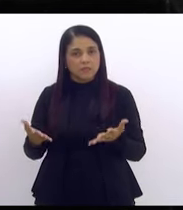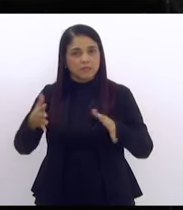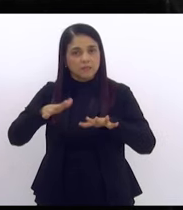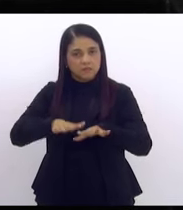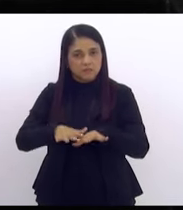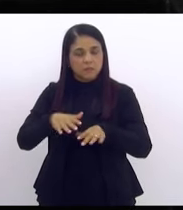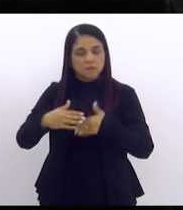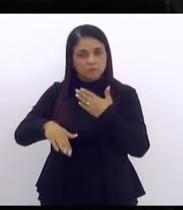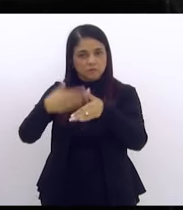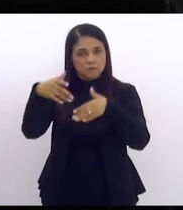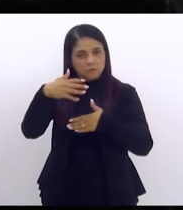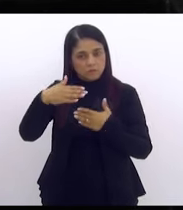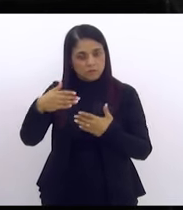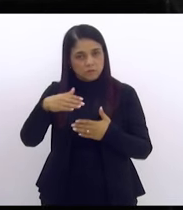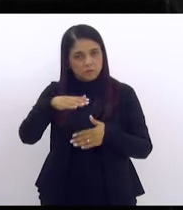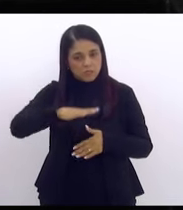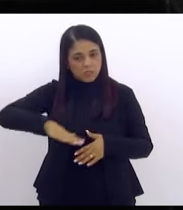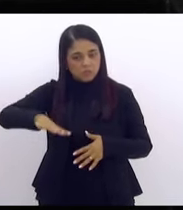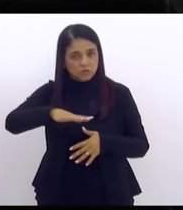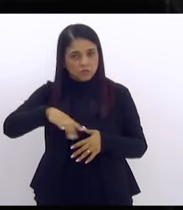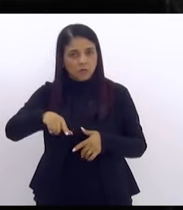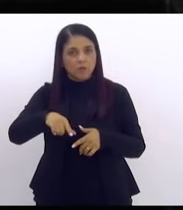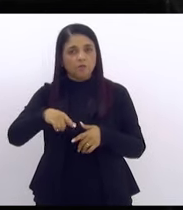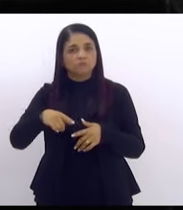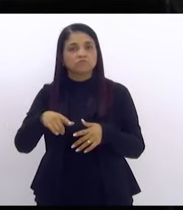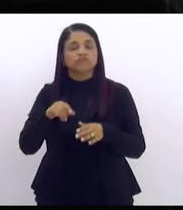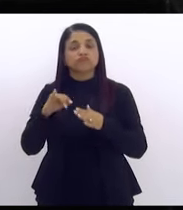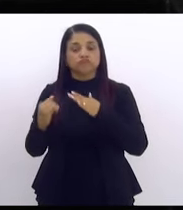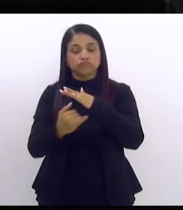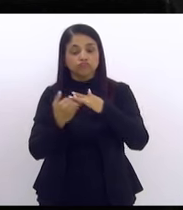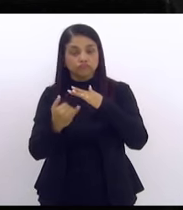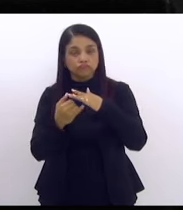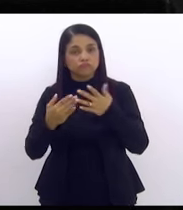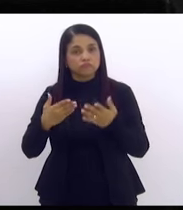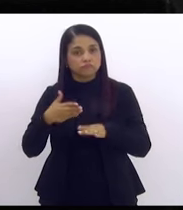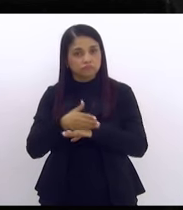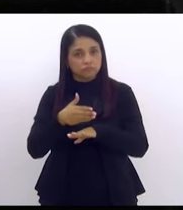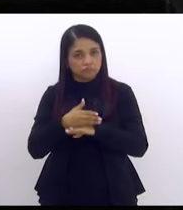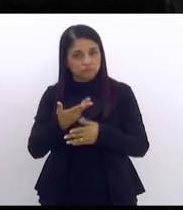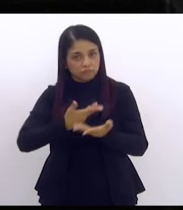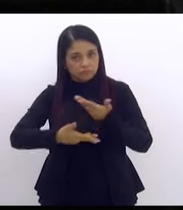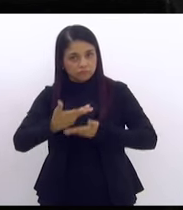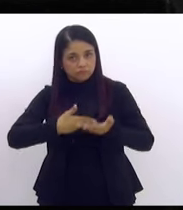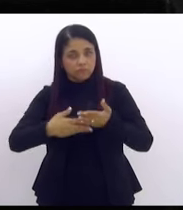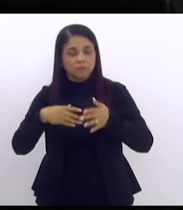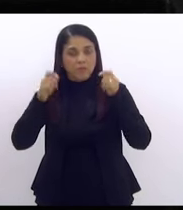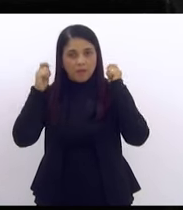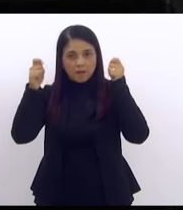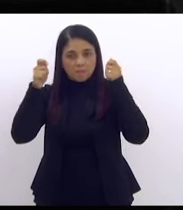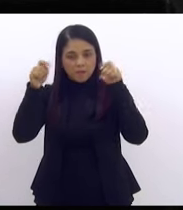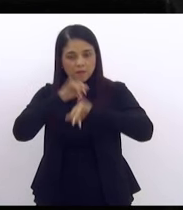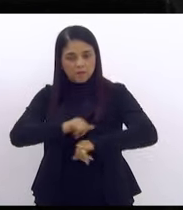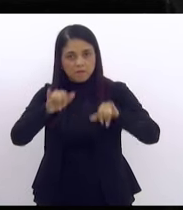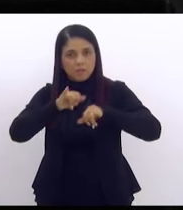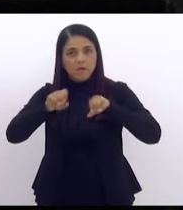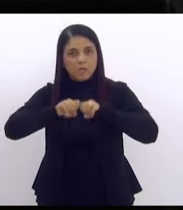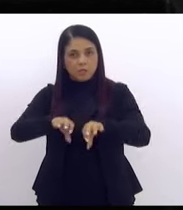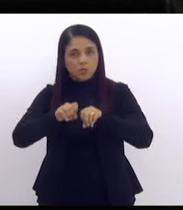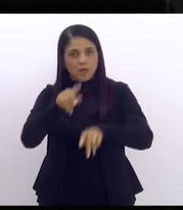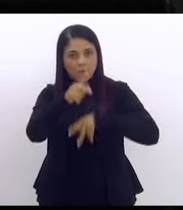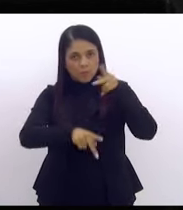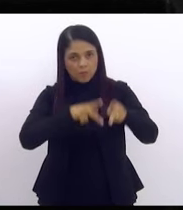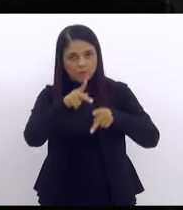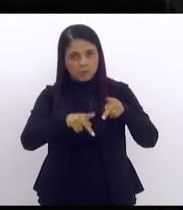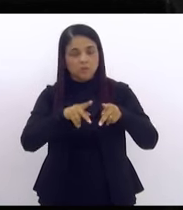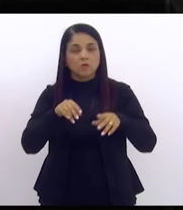os órgãos envolvidos deverão iniciar as campanhas de publicidade para educar a população envolvida